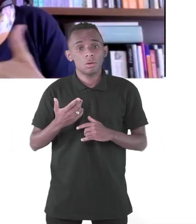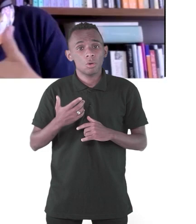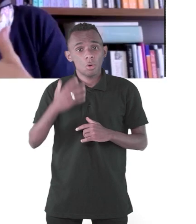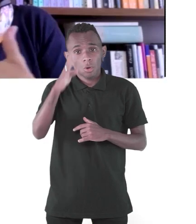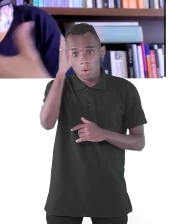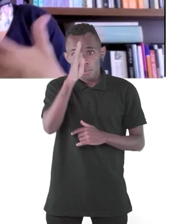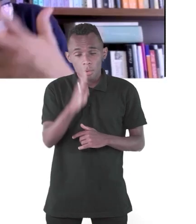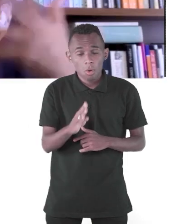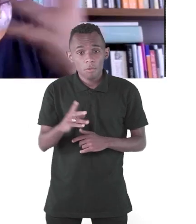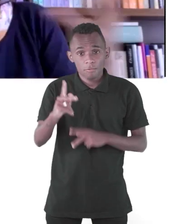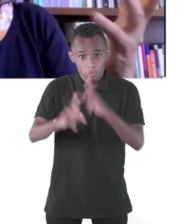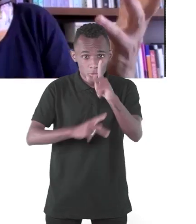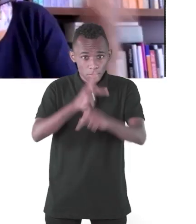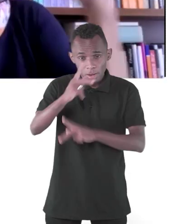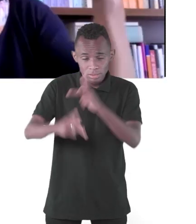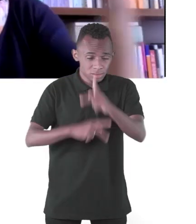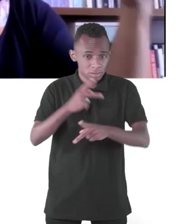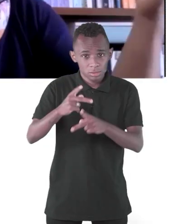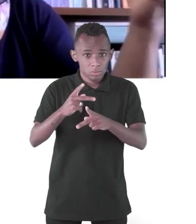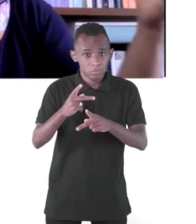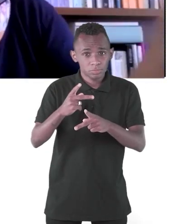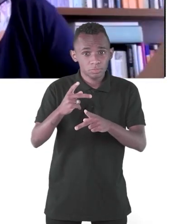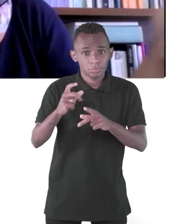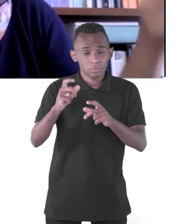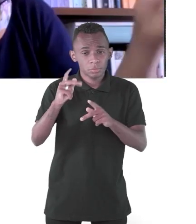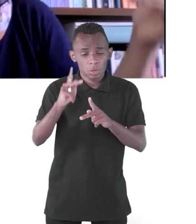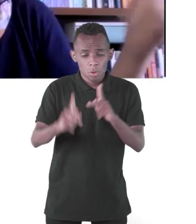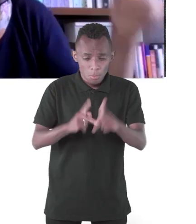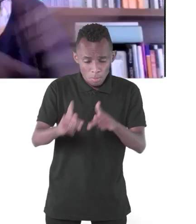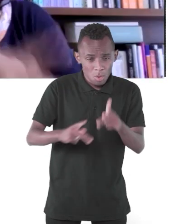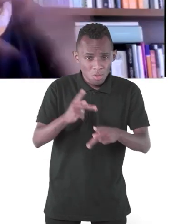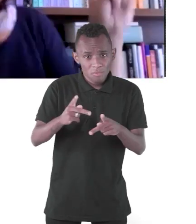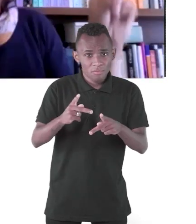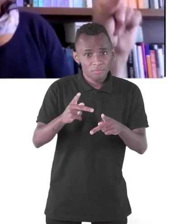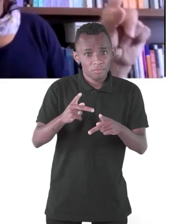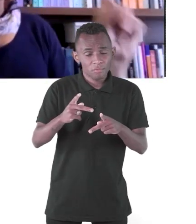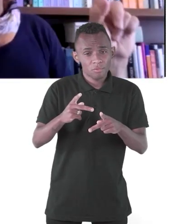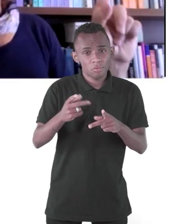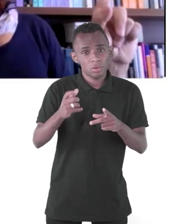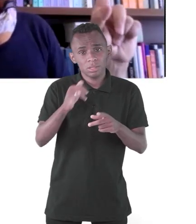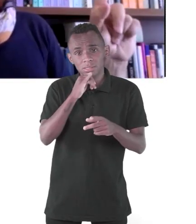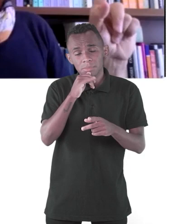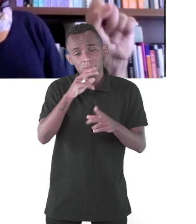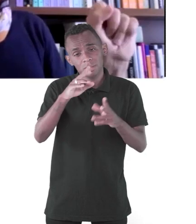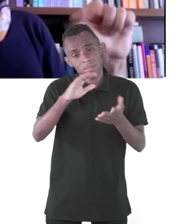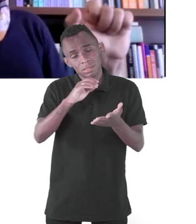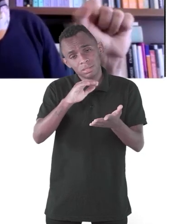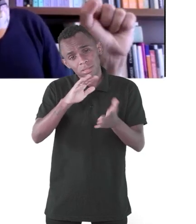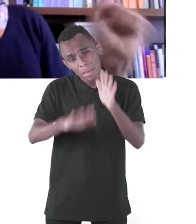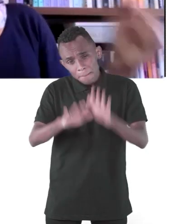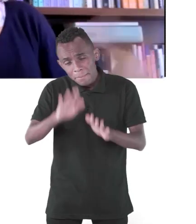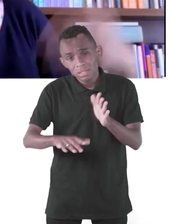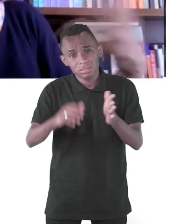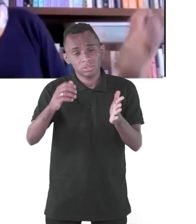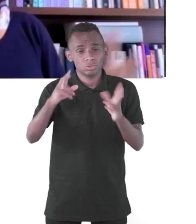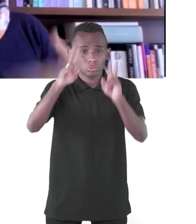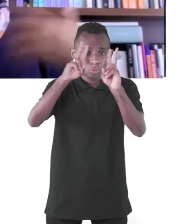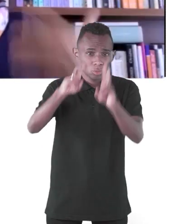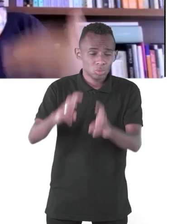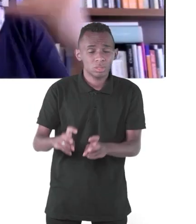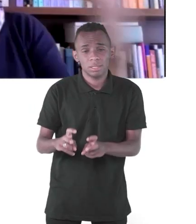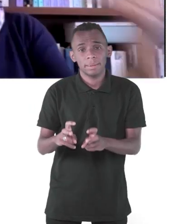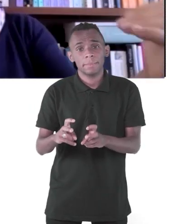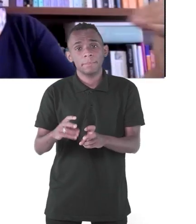Marília Medalha vende disco num país em que Caetano Veloso não vende. Sabe? Por que isso?